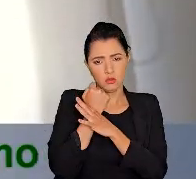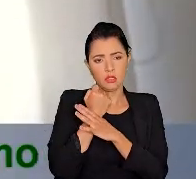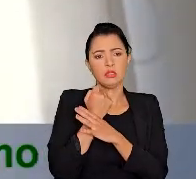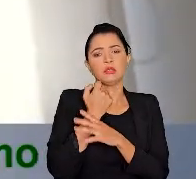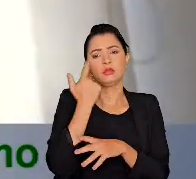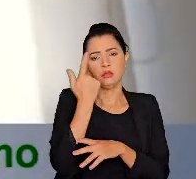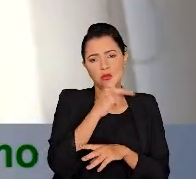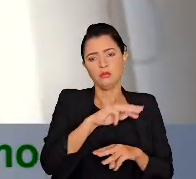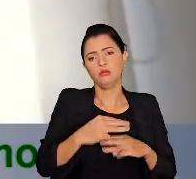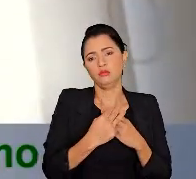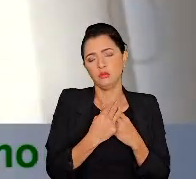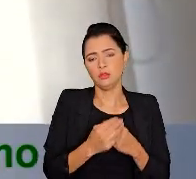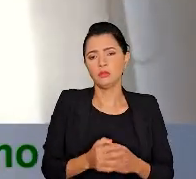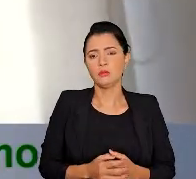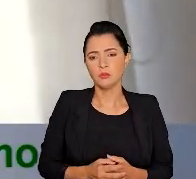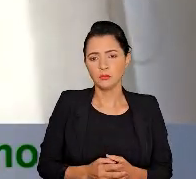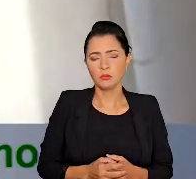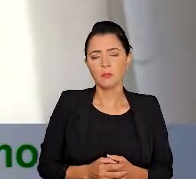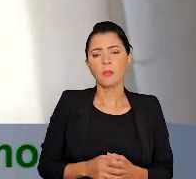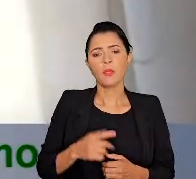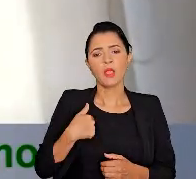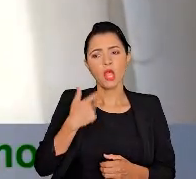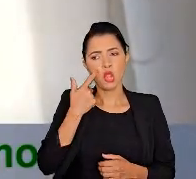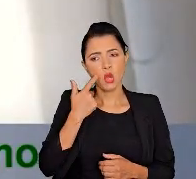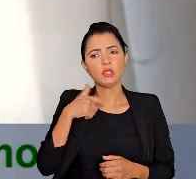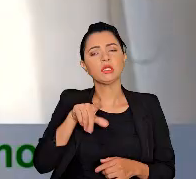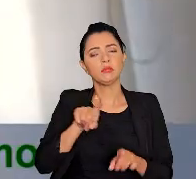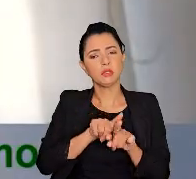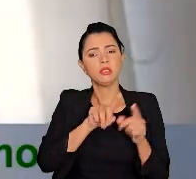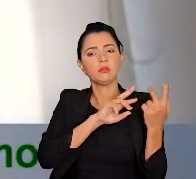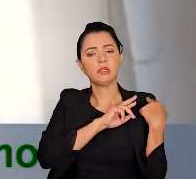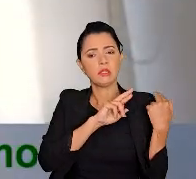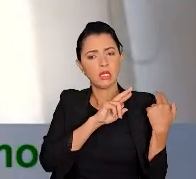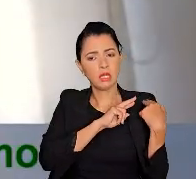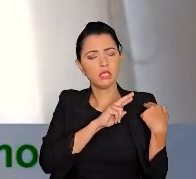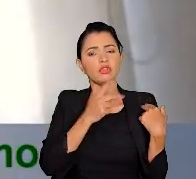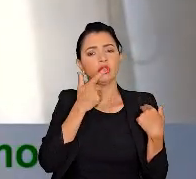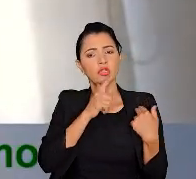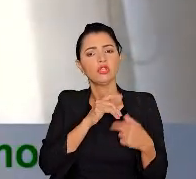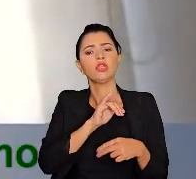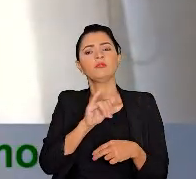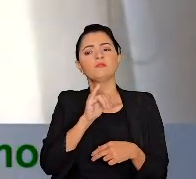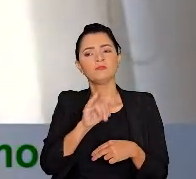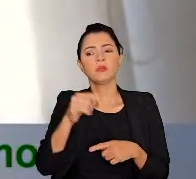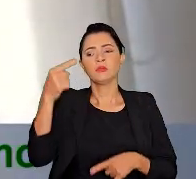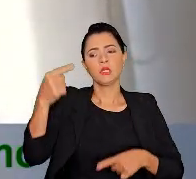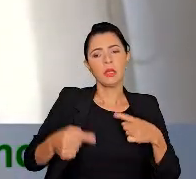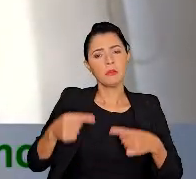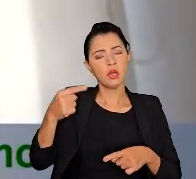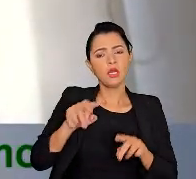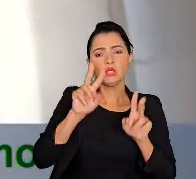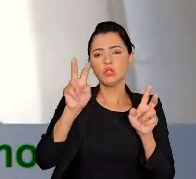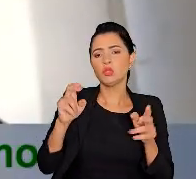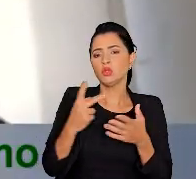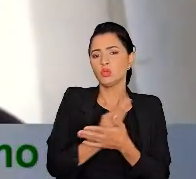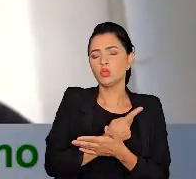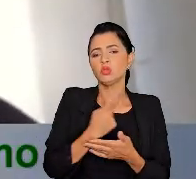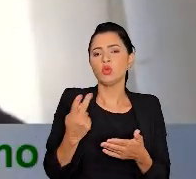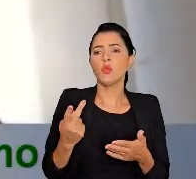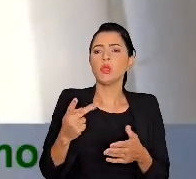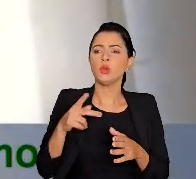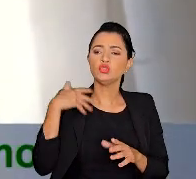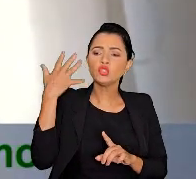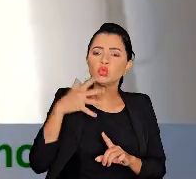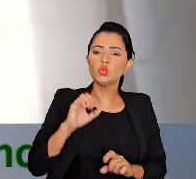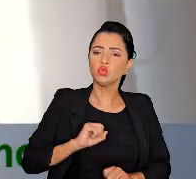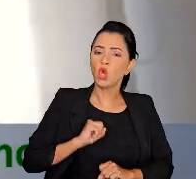integrantes. Chamamos para nós a responsabilidade de levar para várias frentes o debate sobre as questões do discurso de ódio. Em